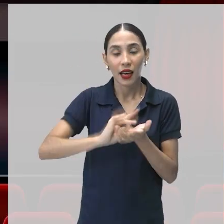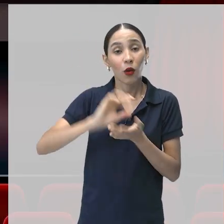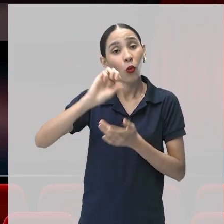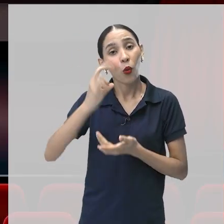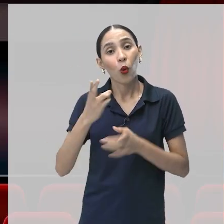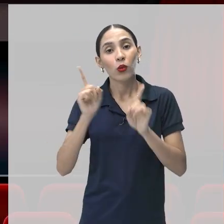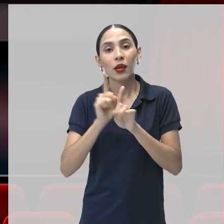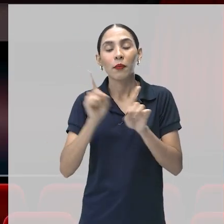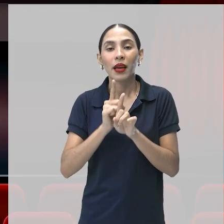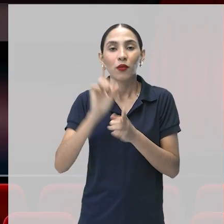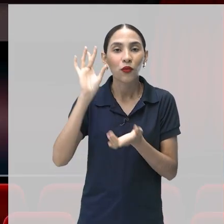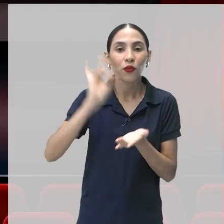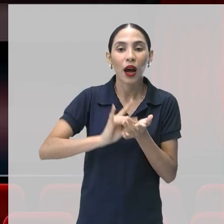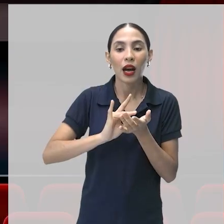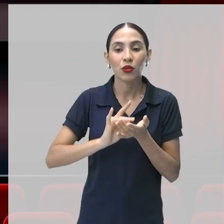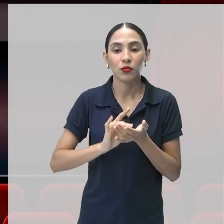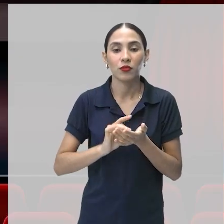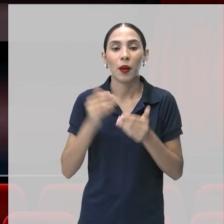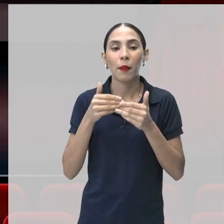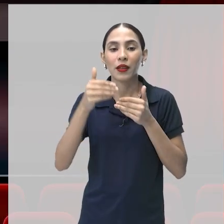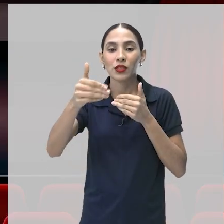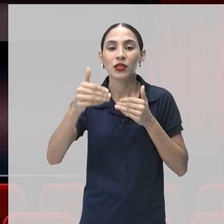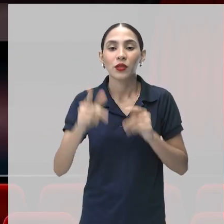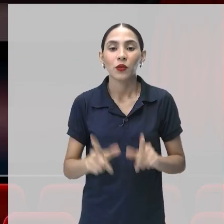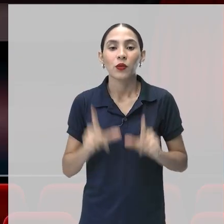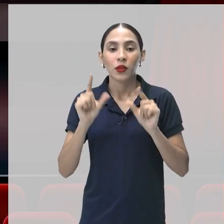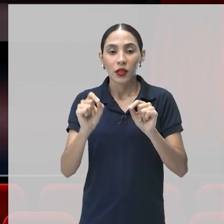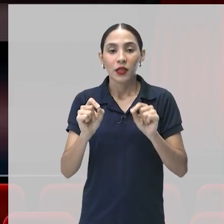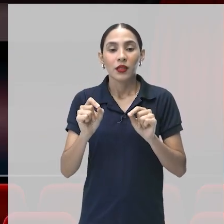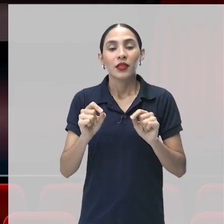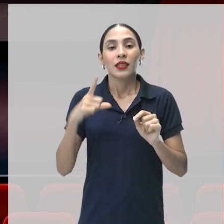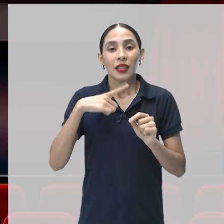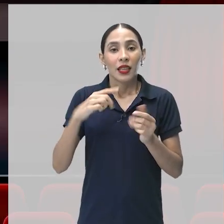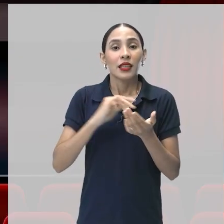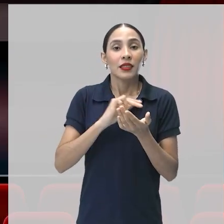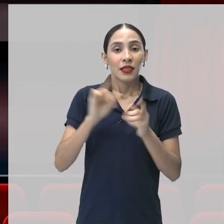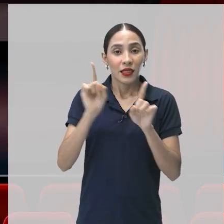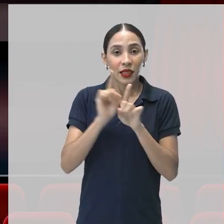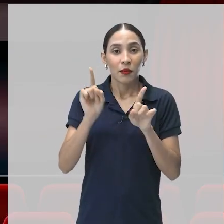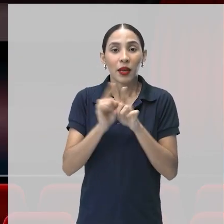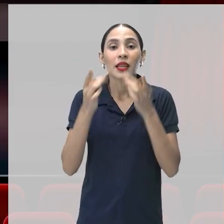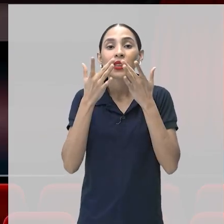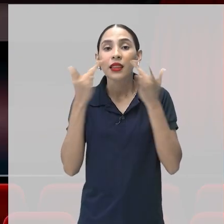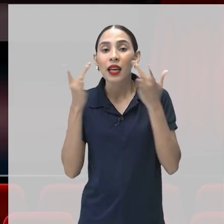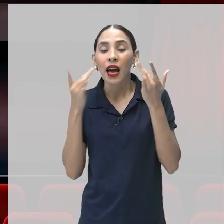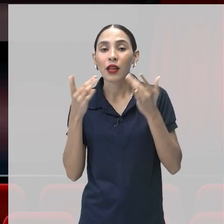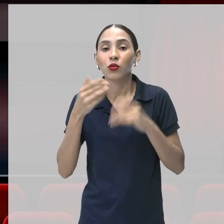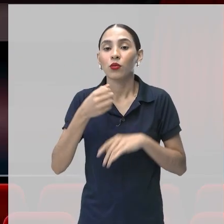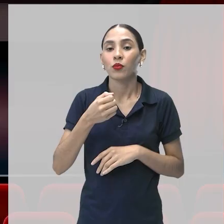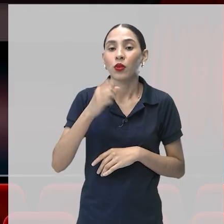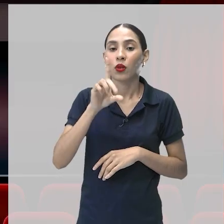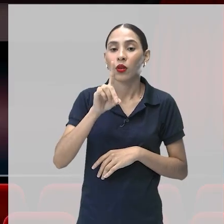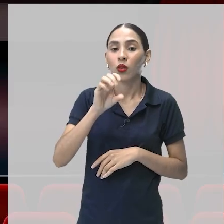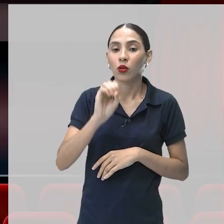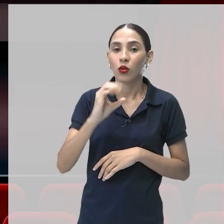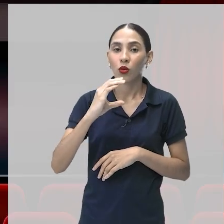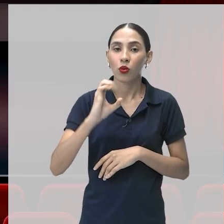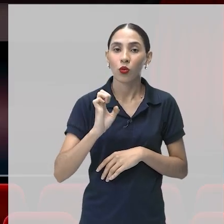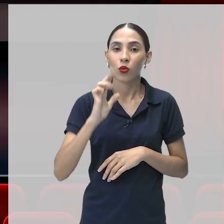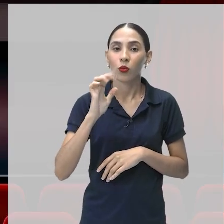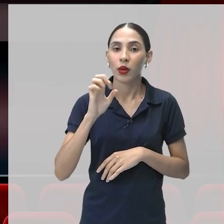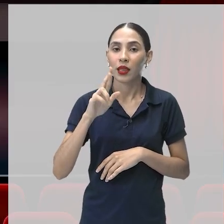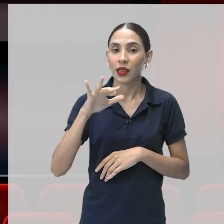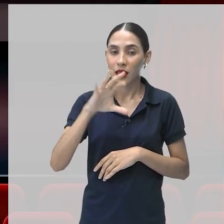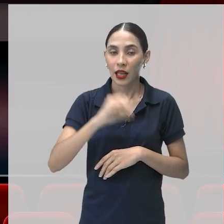ou então um fato, né? Isso, então, a partir daí, existe também o teatro documentário. Aí o